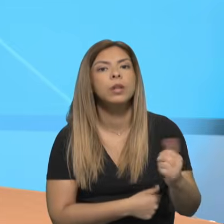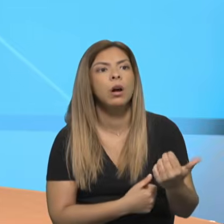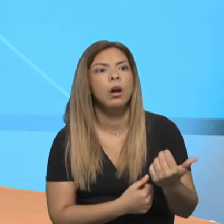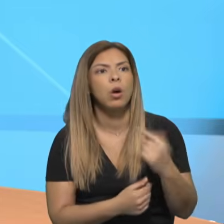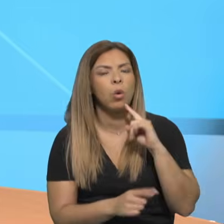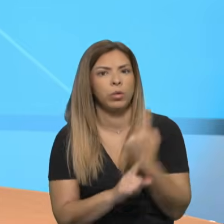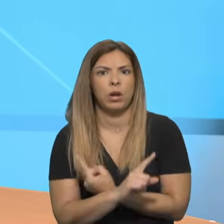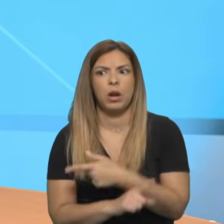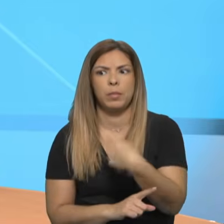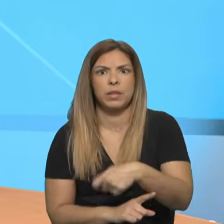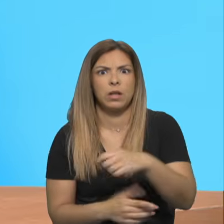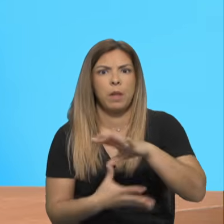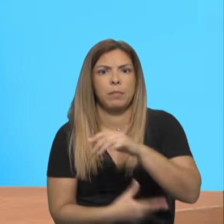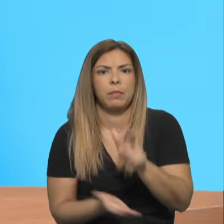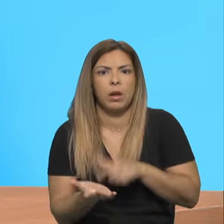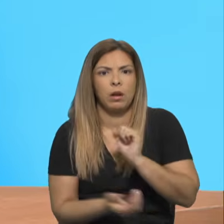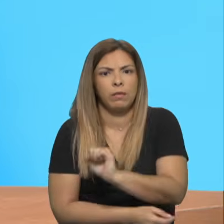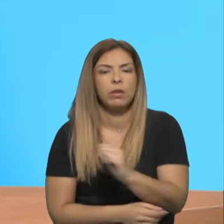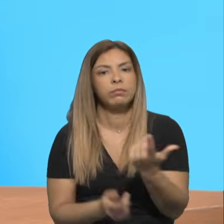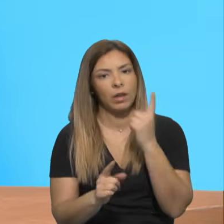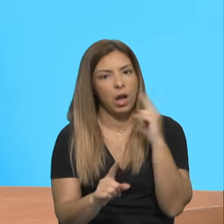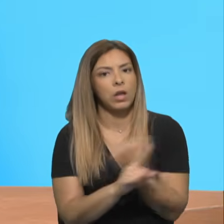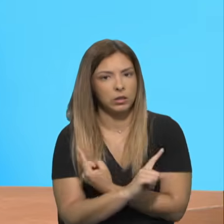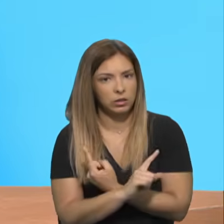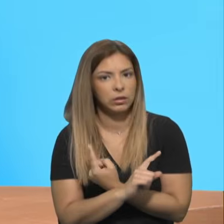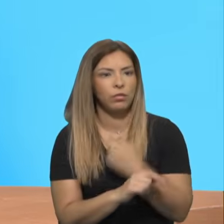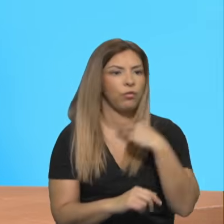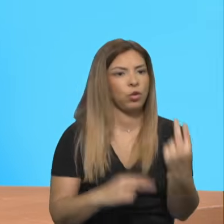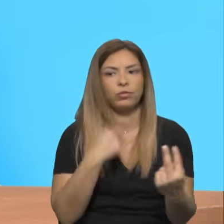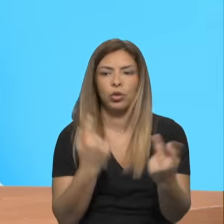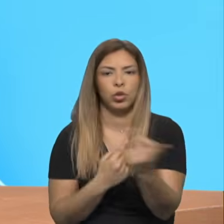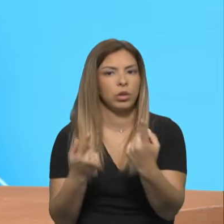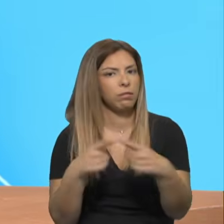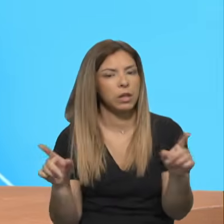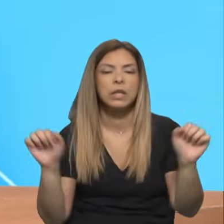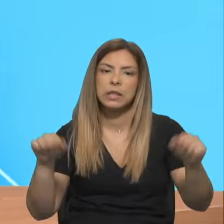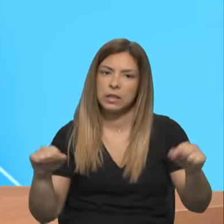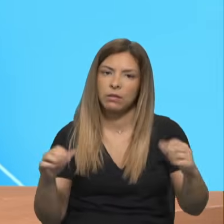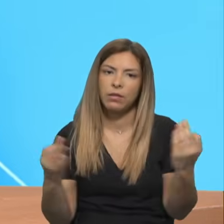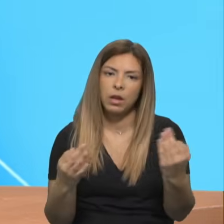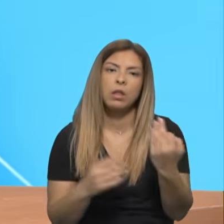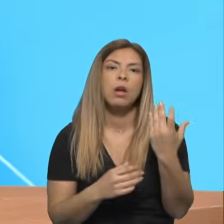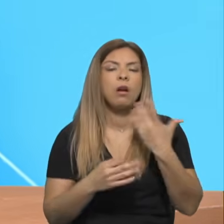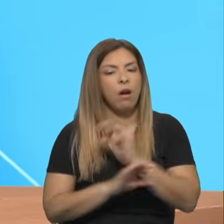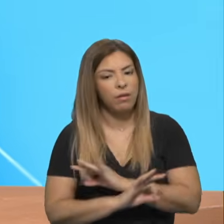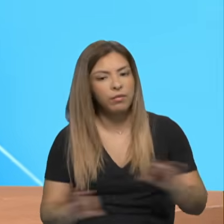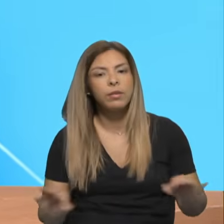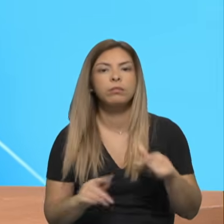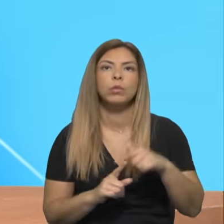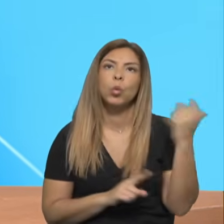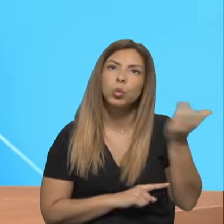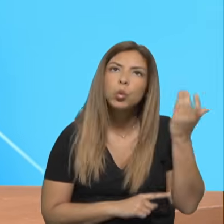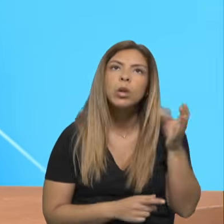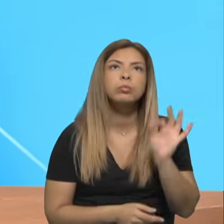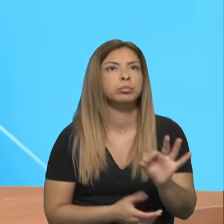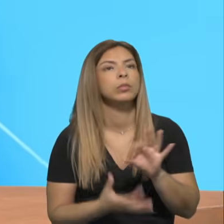voz da sim, América. não há dúvida. A civilização, a cultura, a civilização norte-americana é